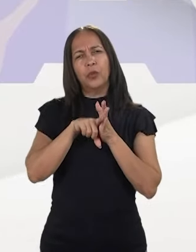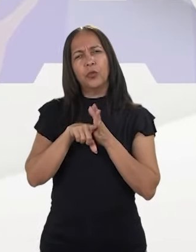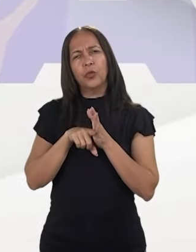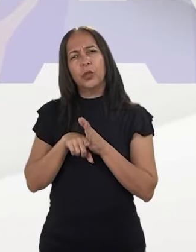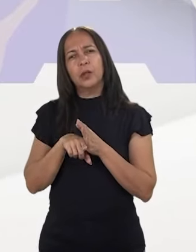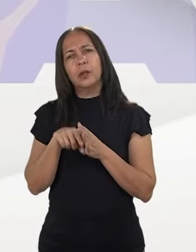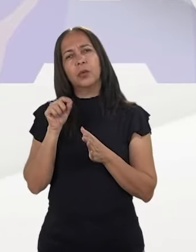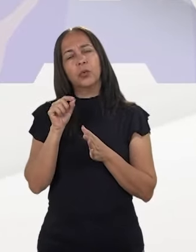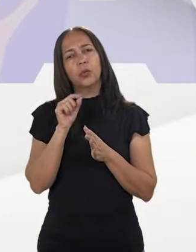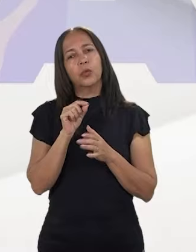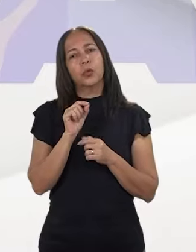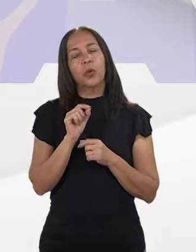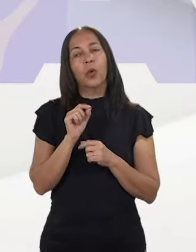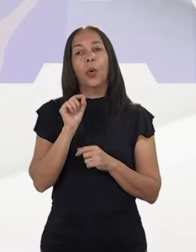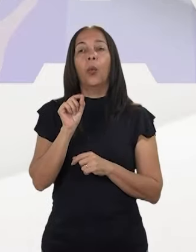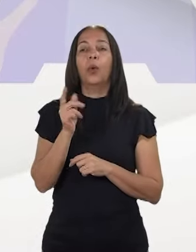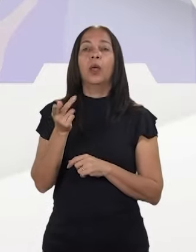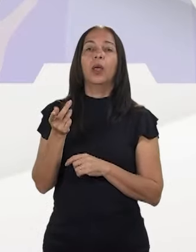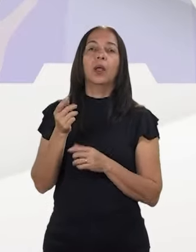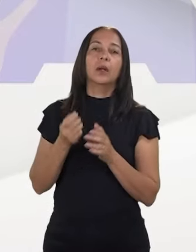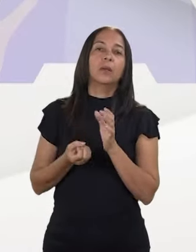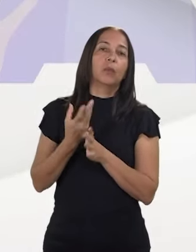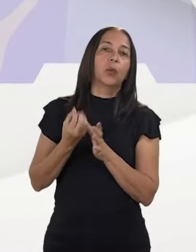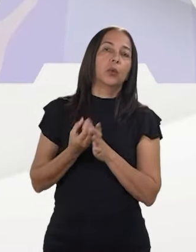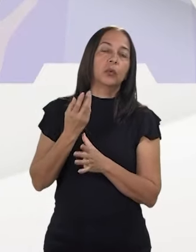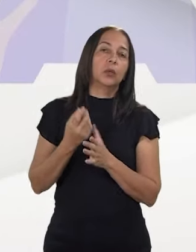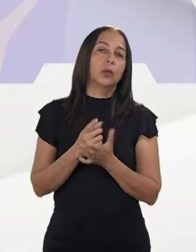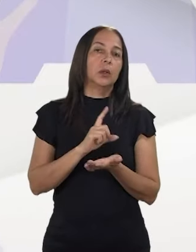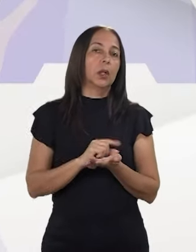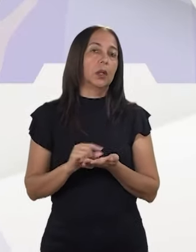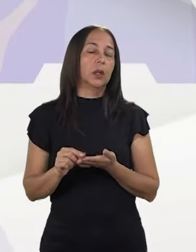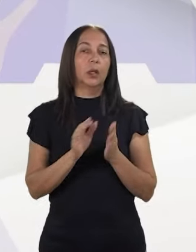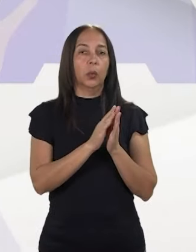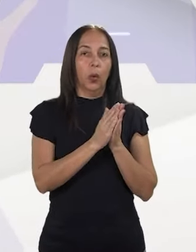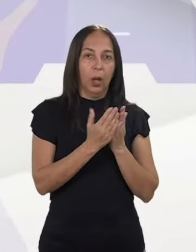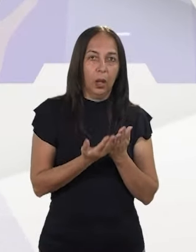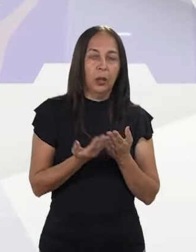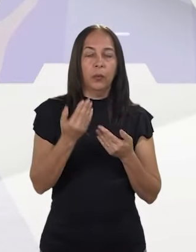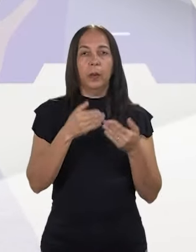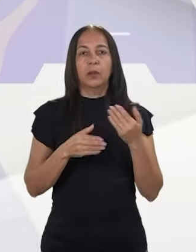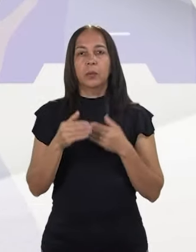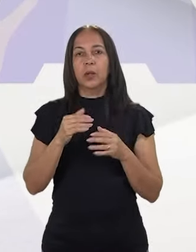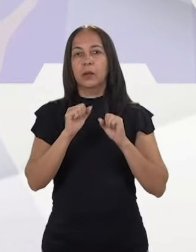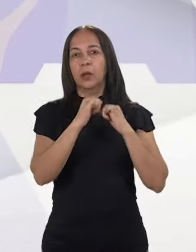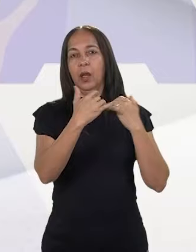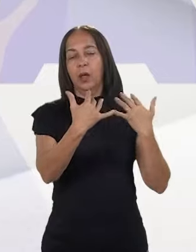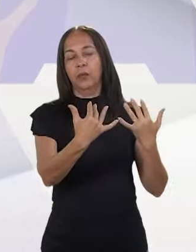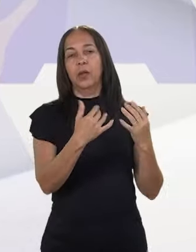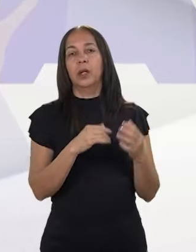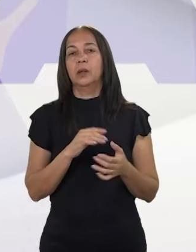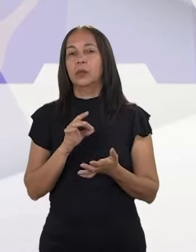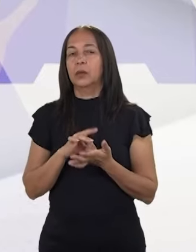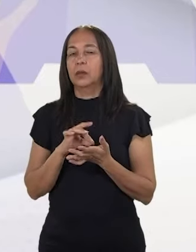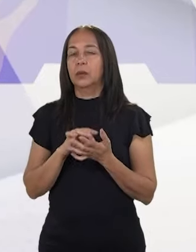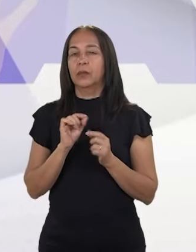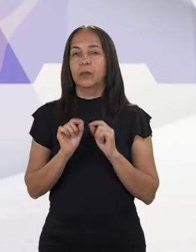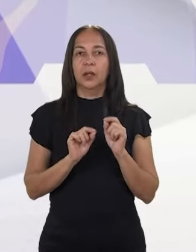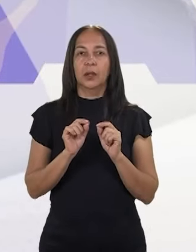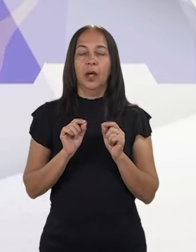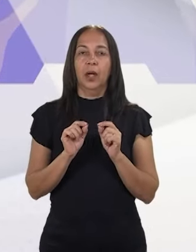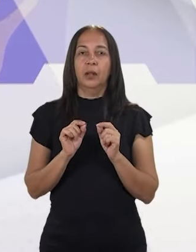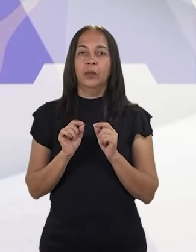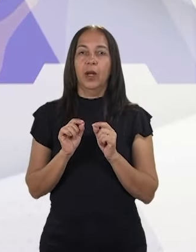vocês pesquisem lá no currículo lattis de cada um e v atrás do que eles têm produzido em termo de artigo em termo de livro em termo de participação em eventos que